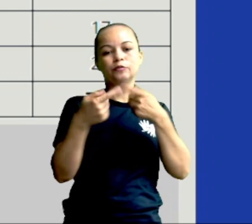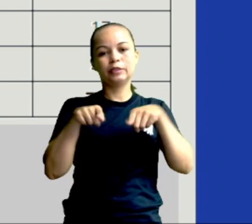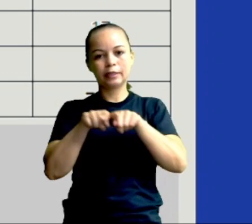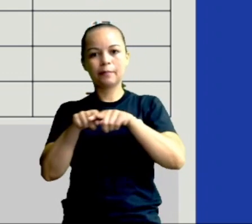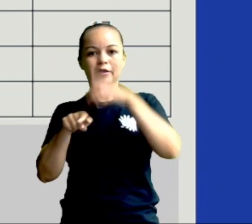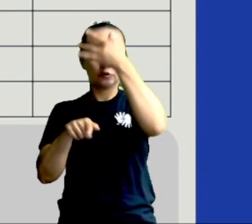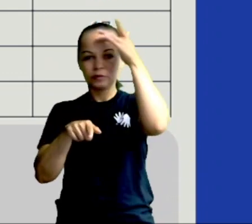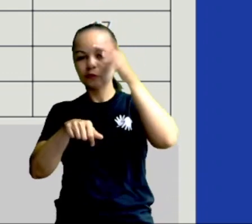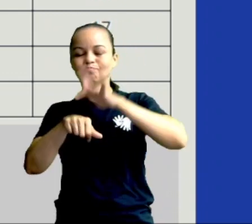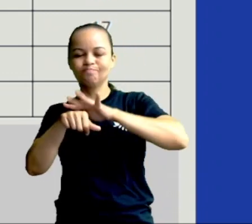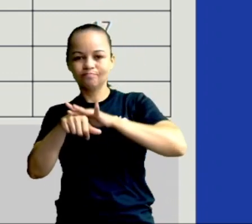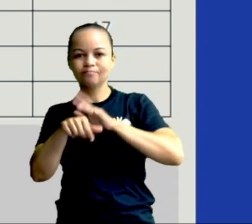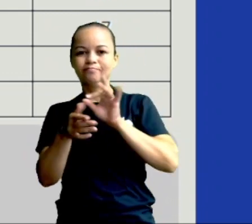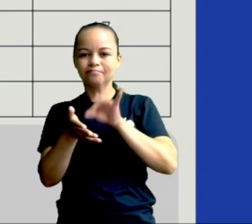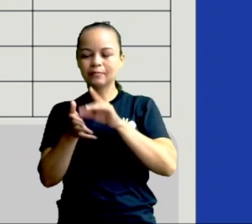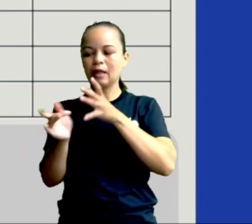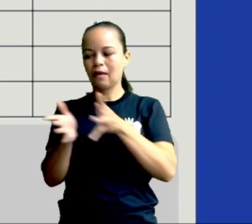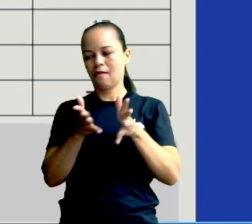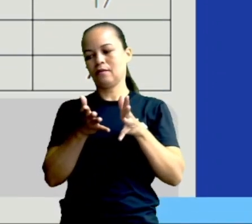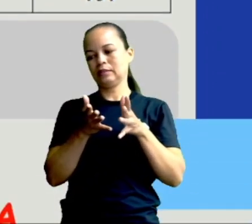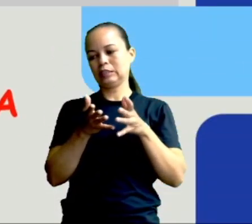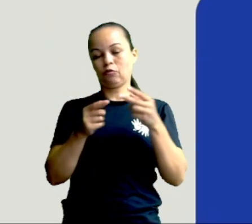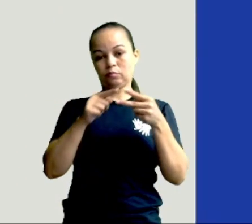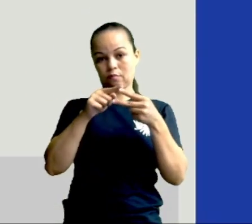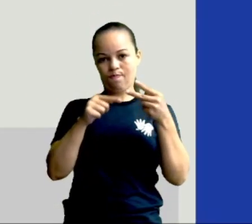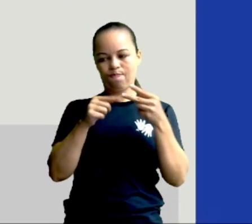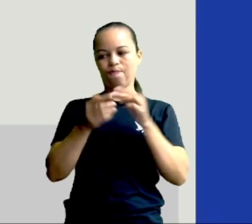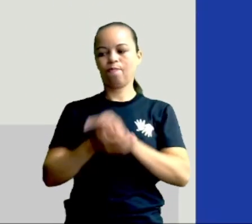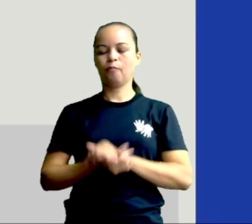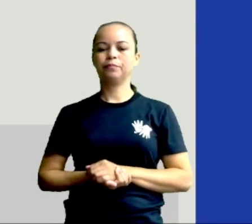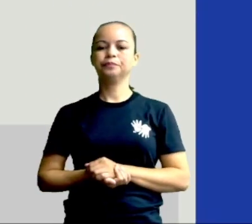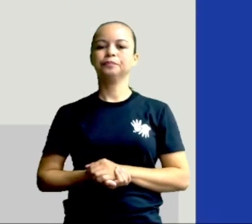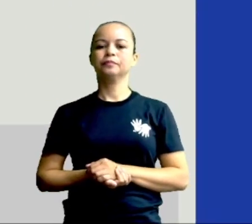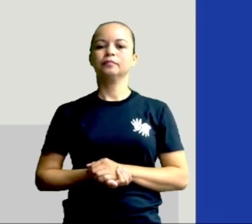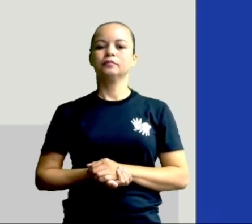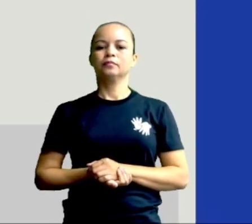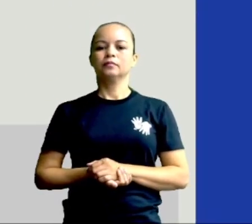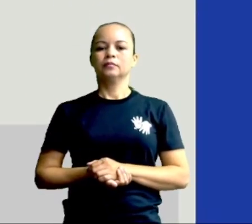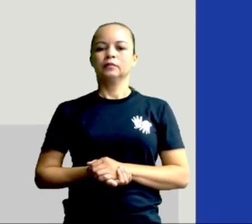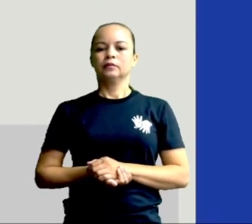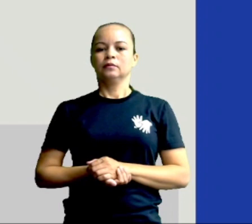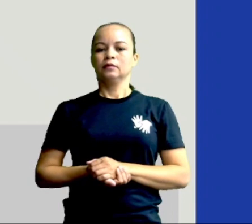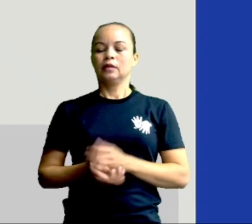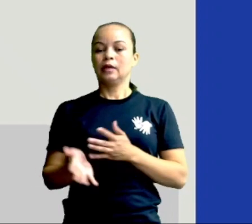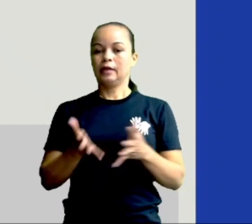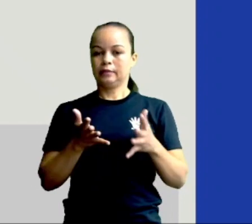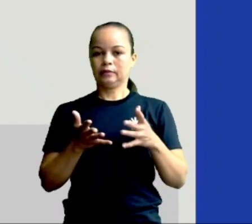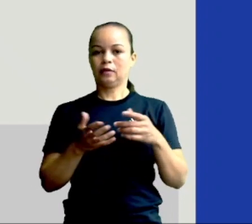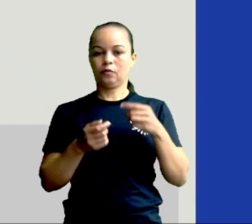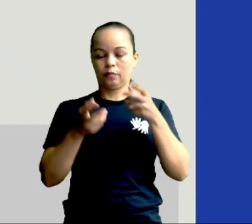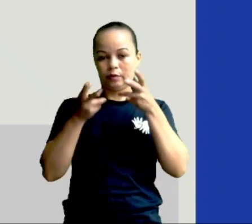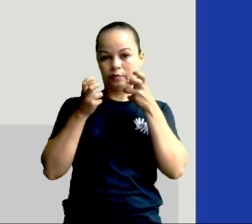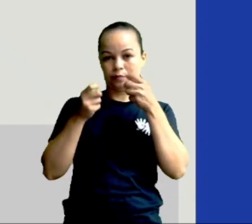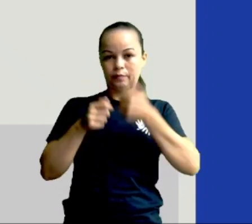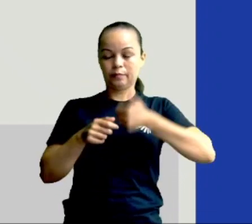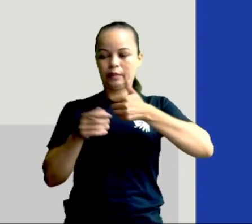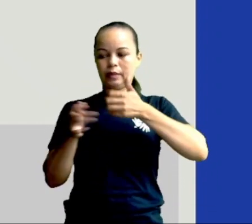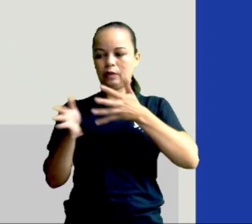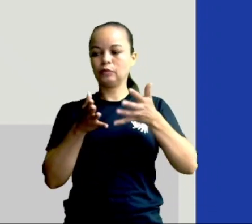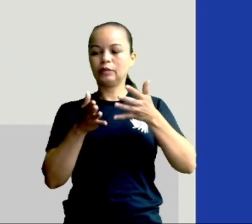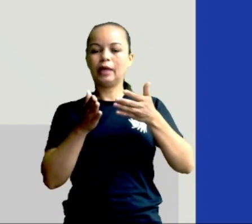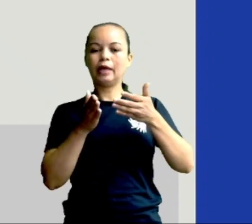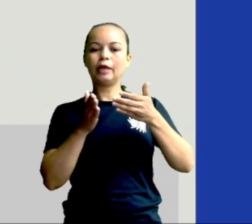ordem crescente os dois casos, beleza? Então a gente tem aí, né? Vamos lá, primeiro isso, depois a gente vai ver o termo